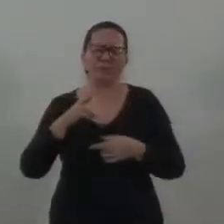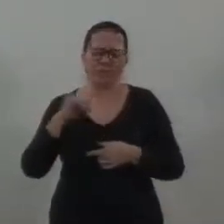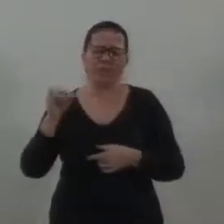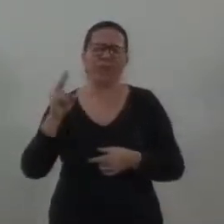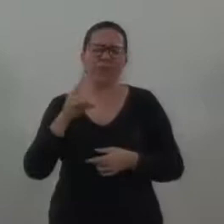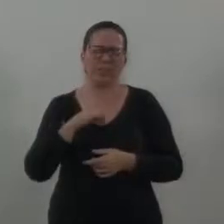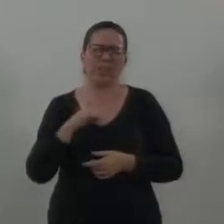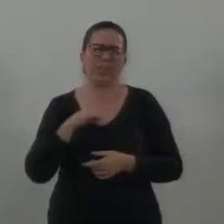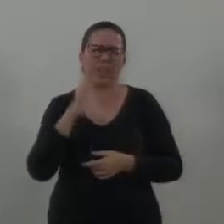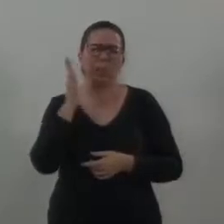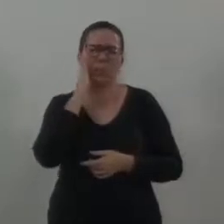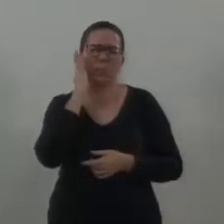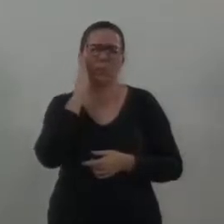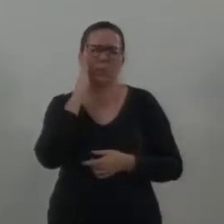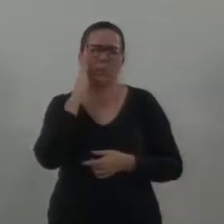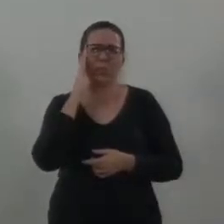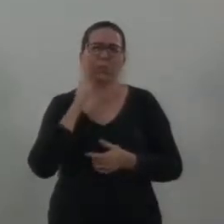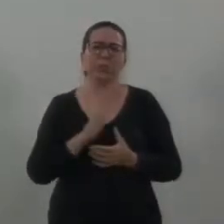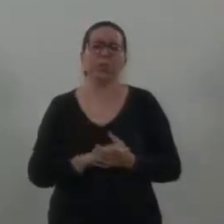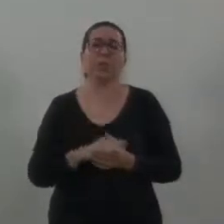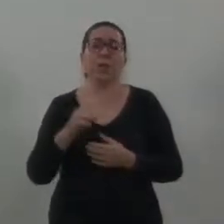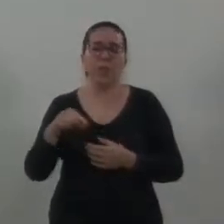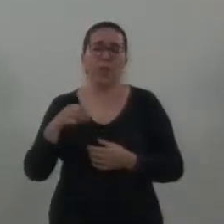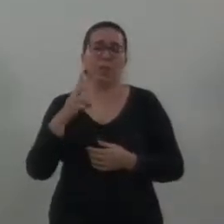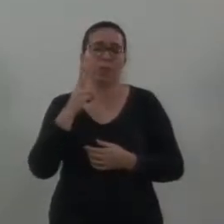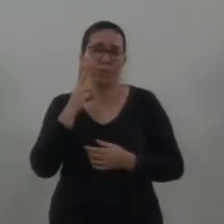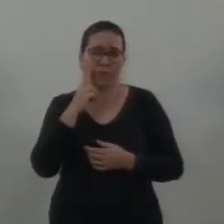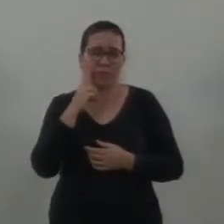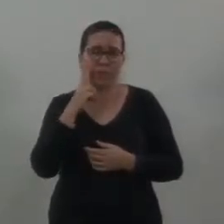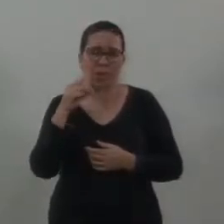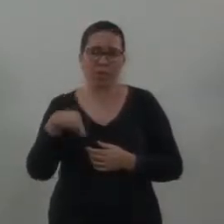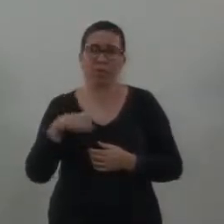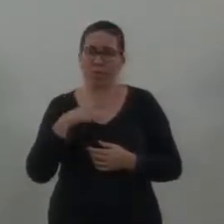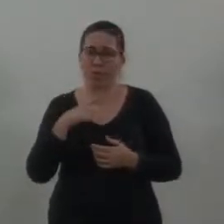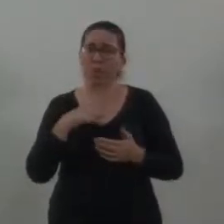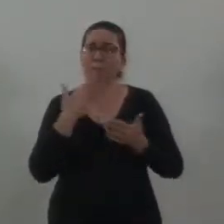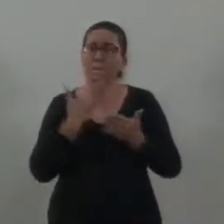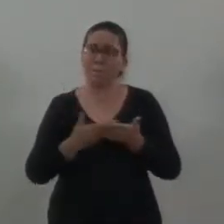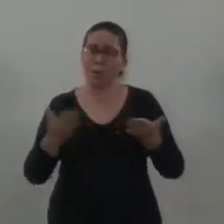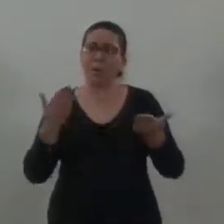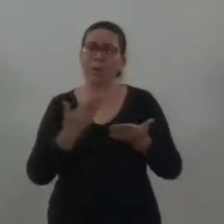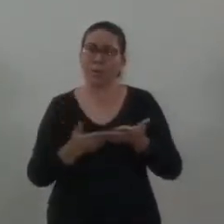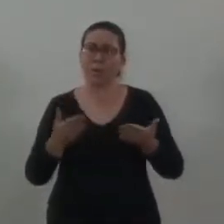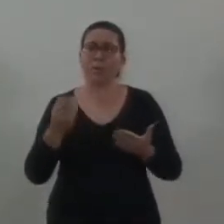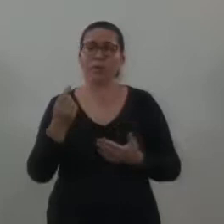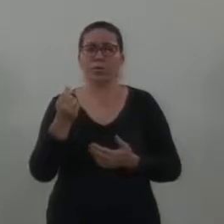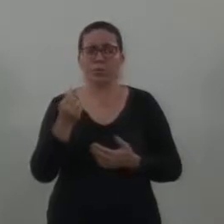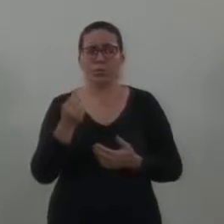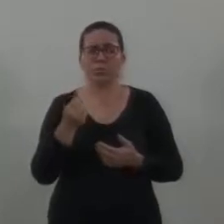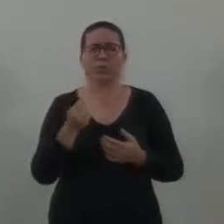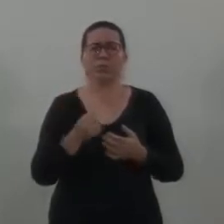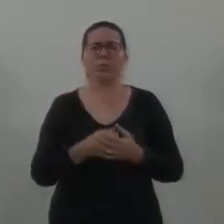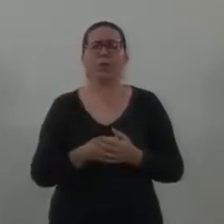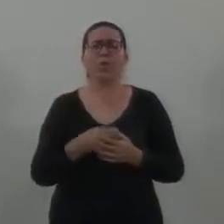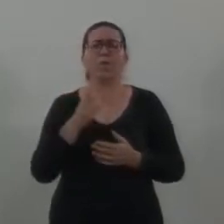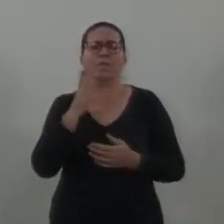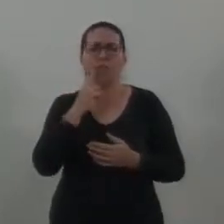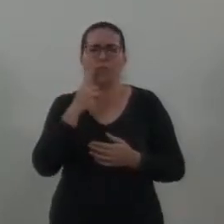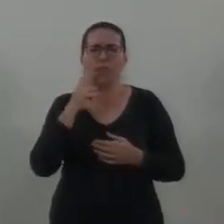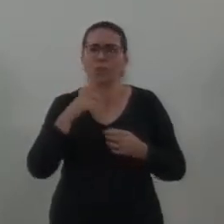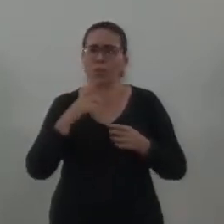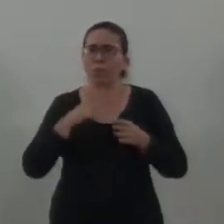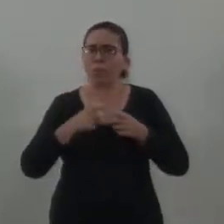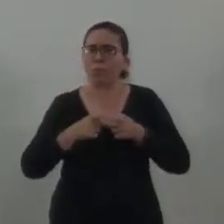enfrentar, né? É falado que o município está perdendo recursos, a gente verificou que não é verdade. Vinhedo